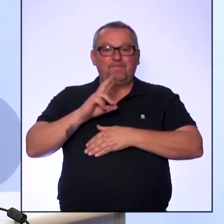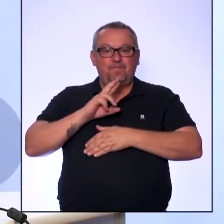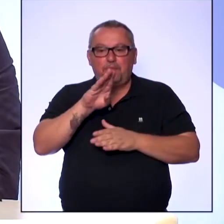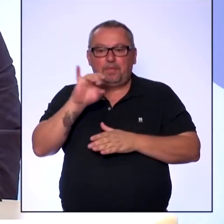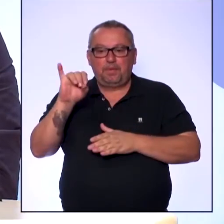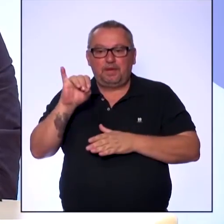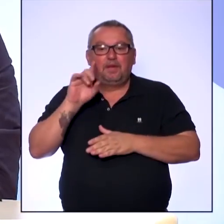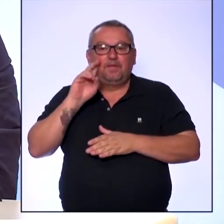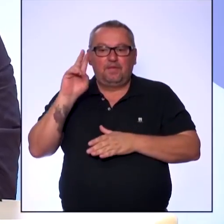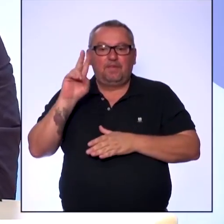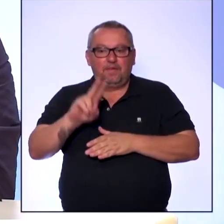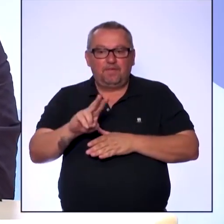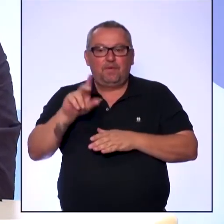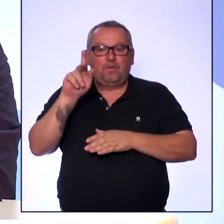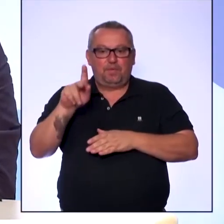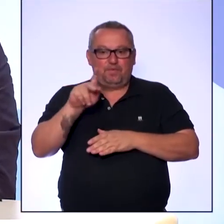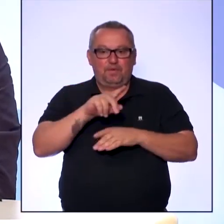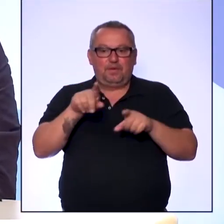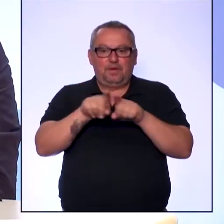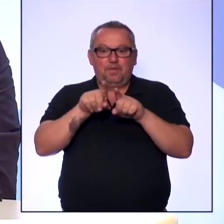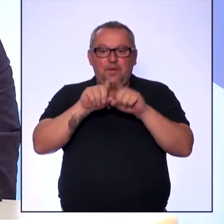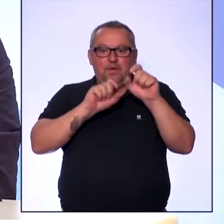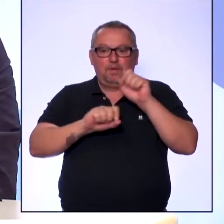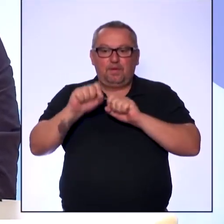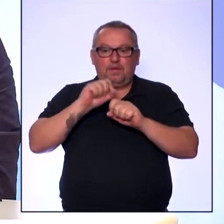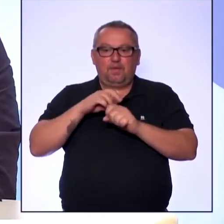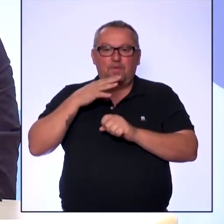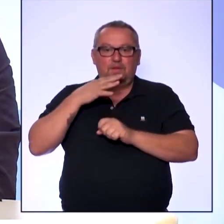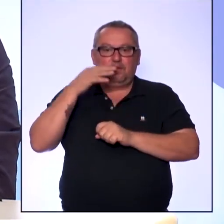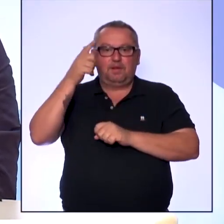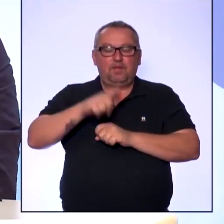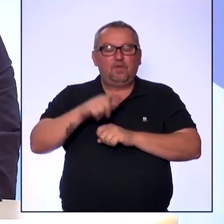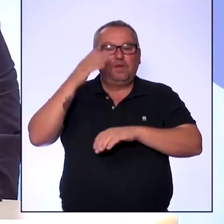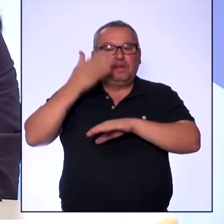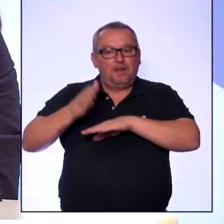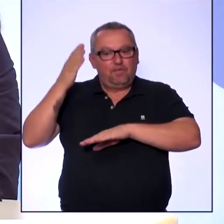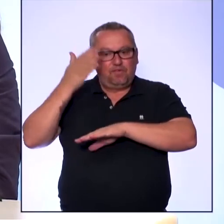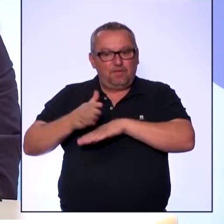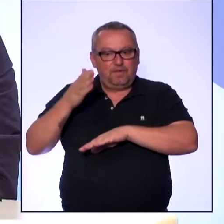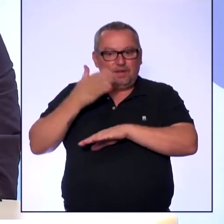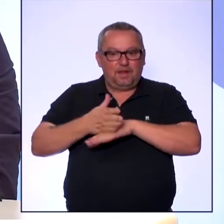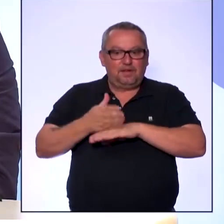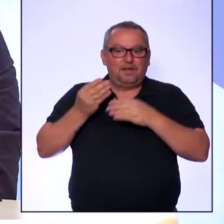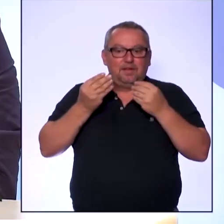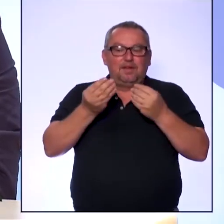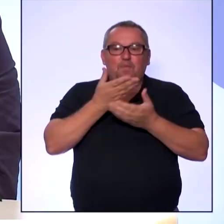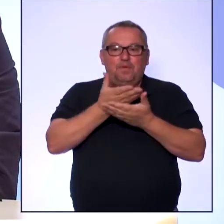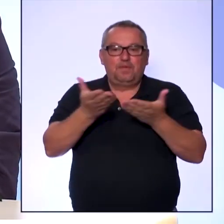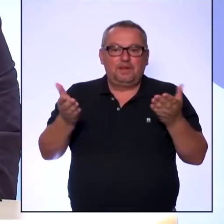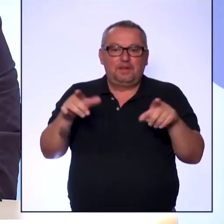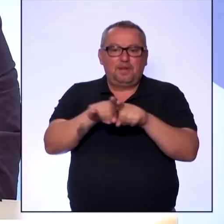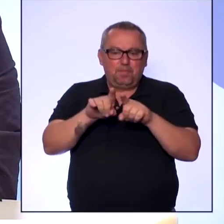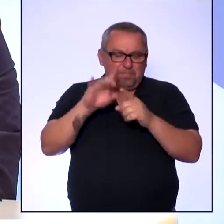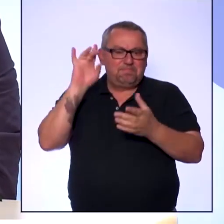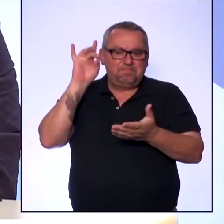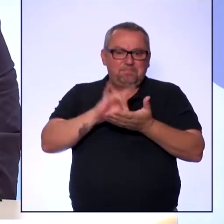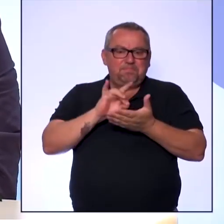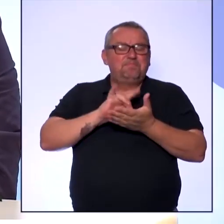professora Andréa? Sim, professor, nosso bate-papo está super animado, nós ficamos muito contentes, né, com essa